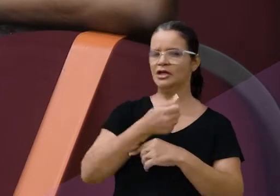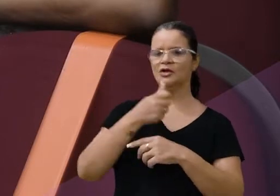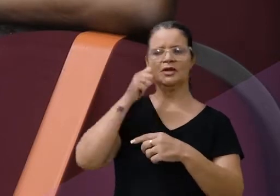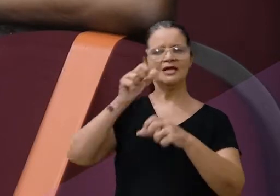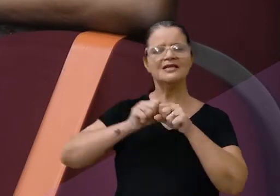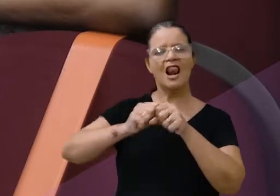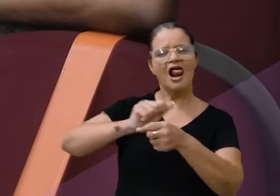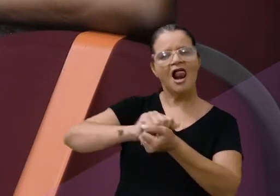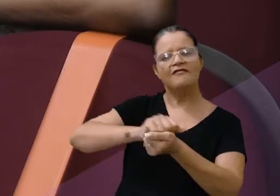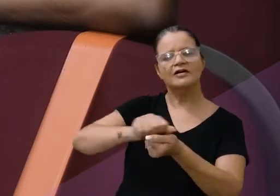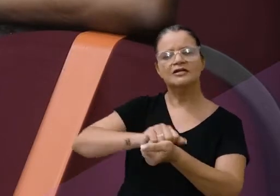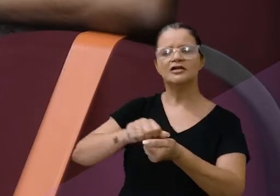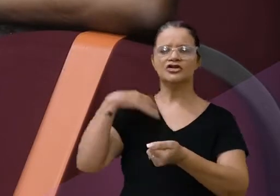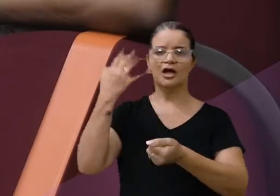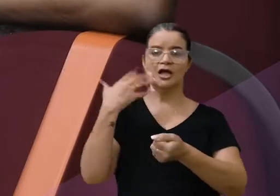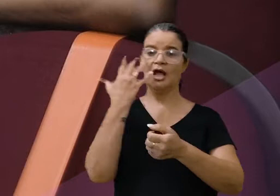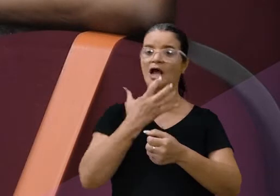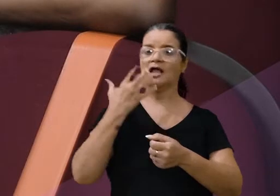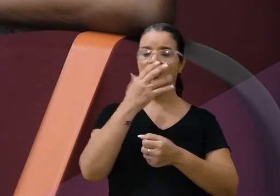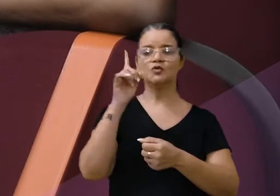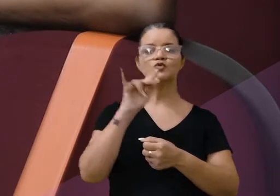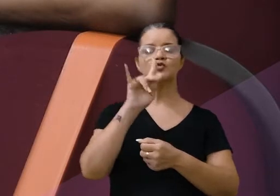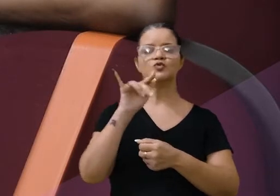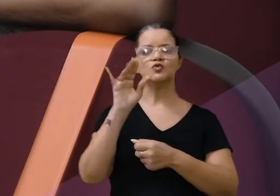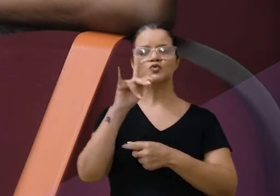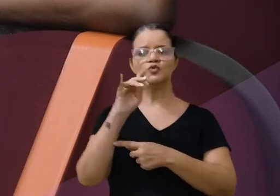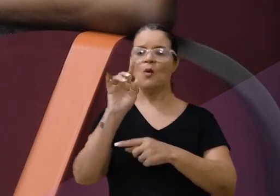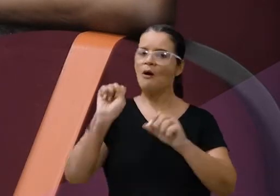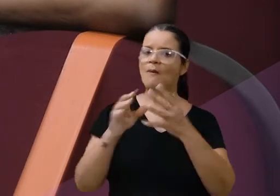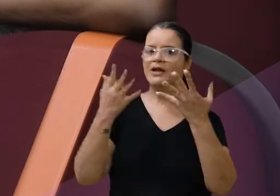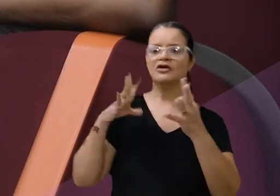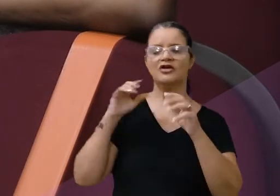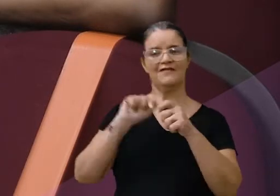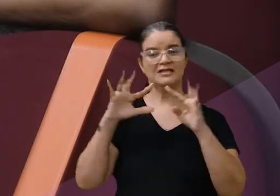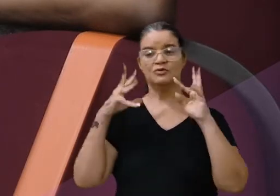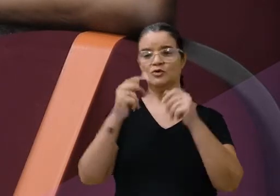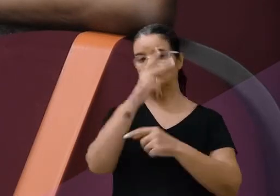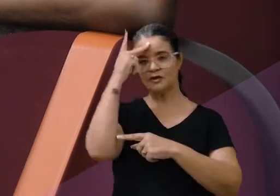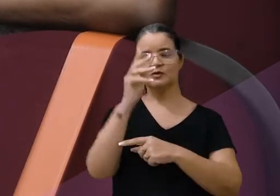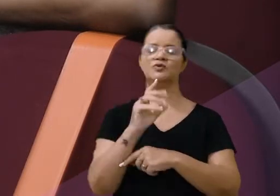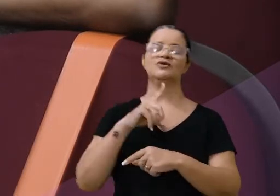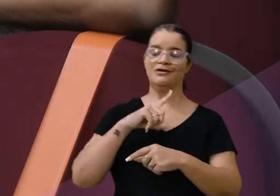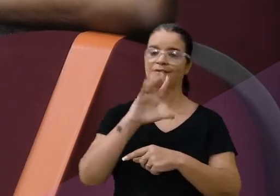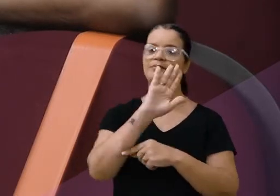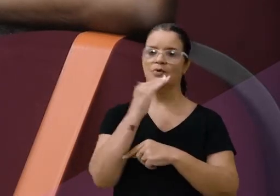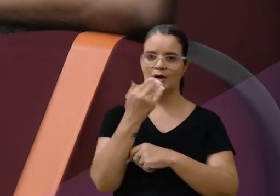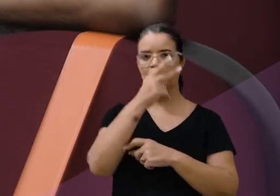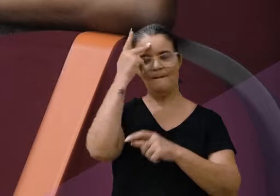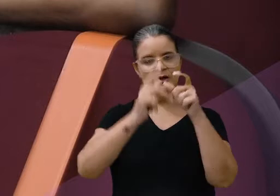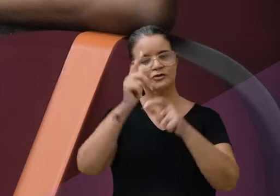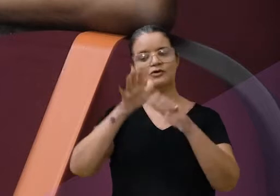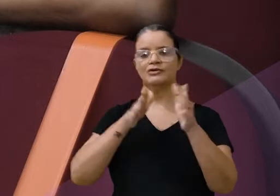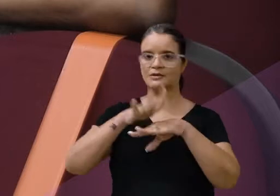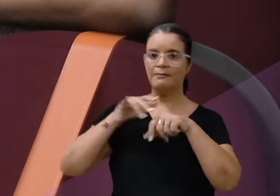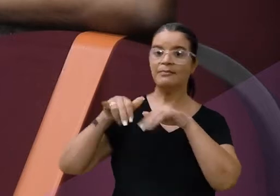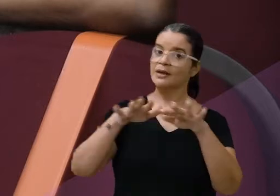esse cântico lindo das lavadeiras cantando zum zum zum, que é uma homenagem que nós fazemos para todas essas pessoas que perderam entes queridos nesse